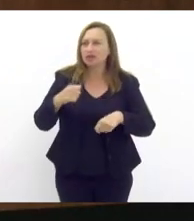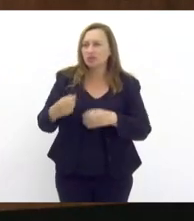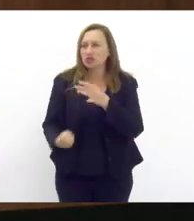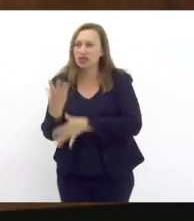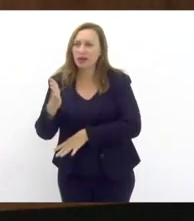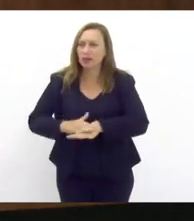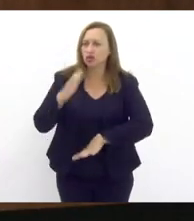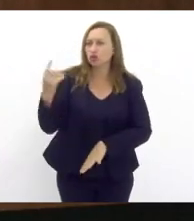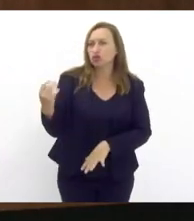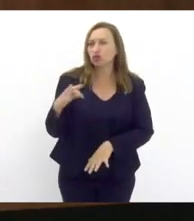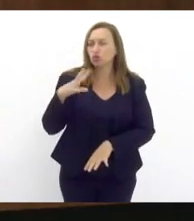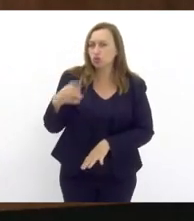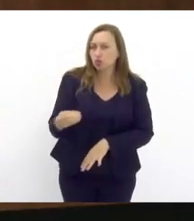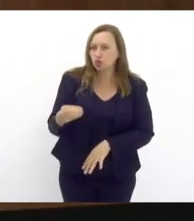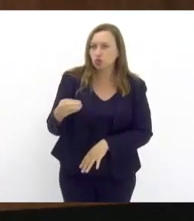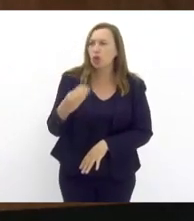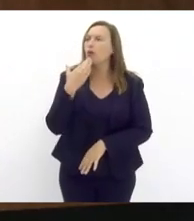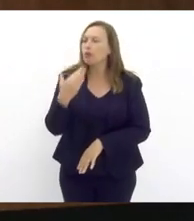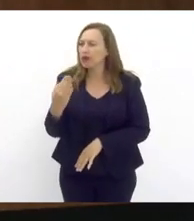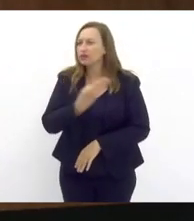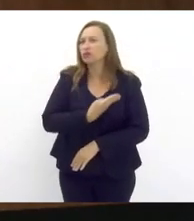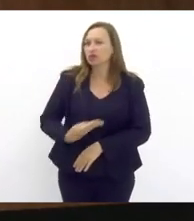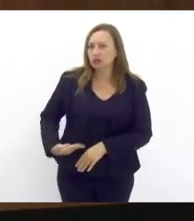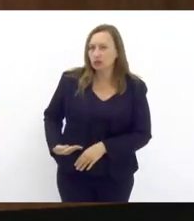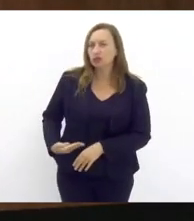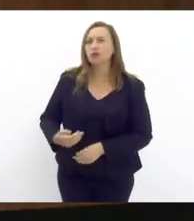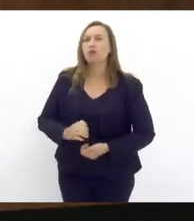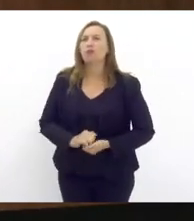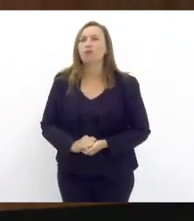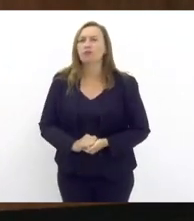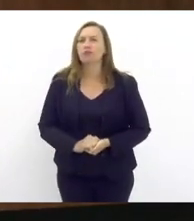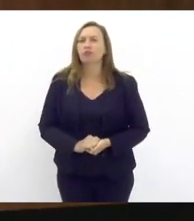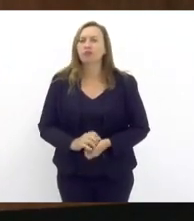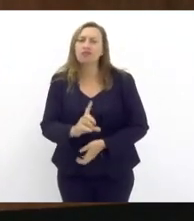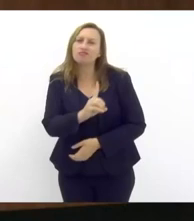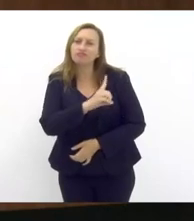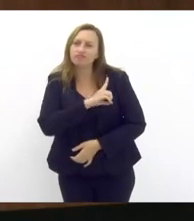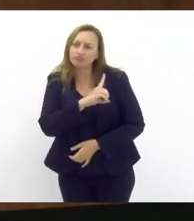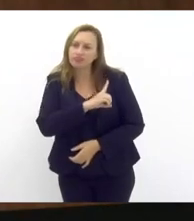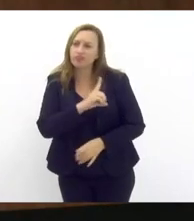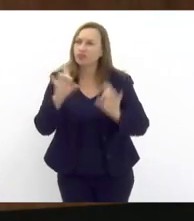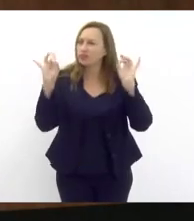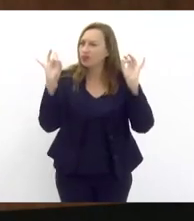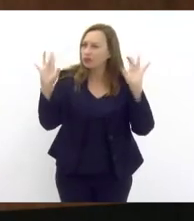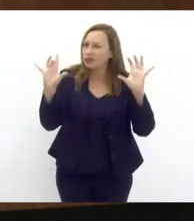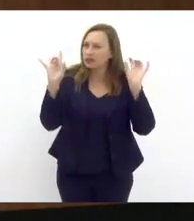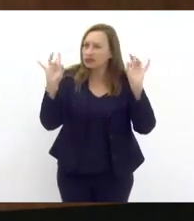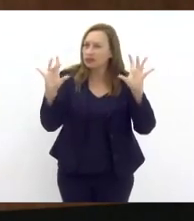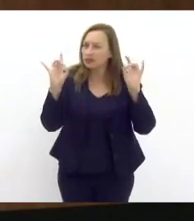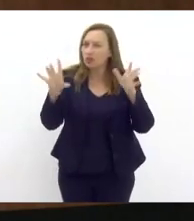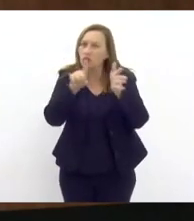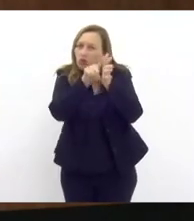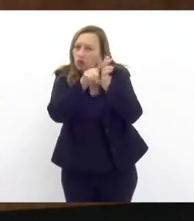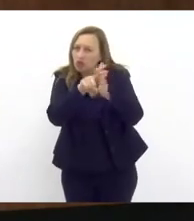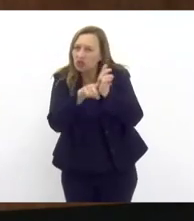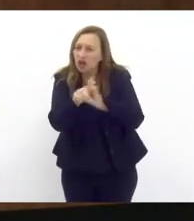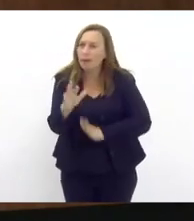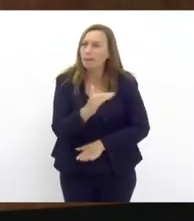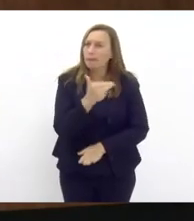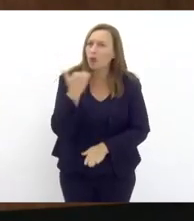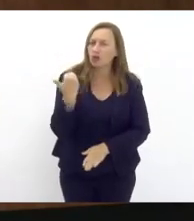nunca, peço ao nosso governador, uma delegacia específica apenas para investigar a